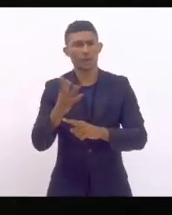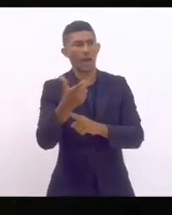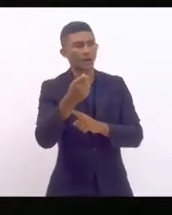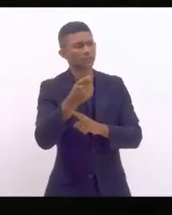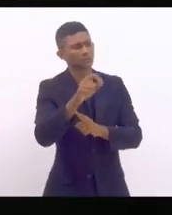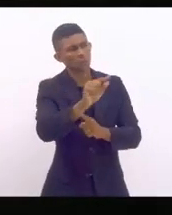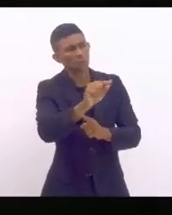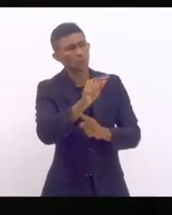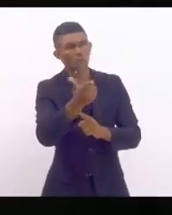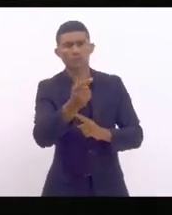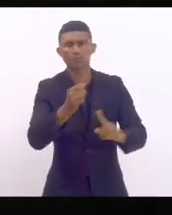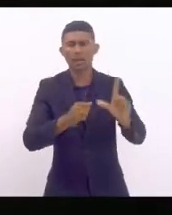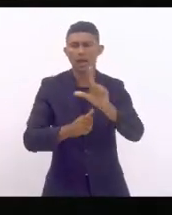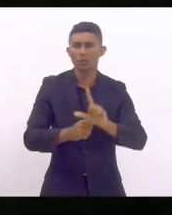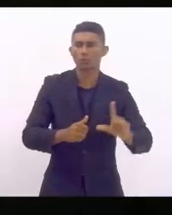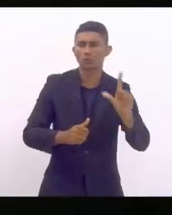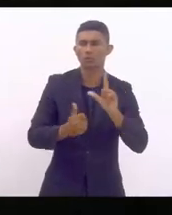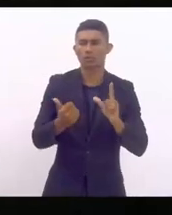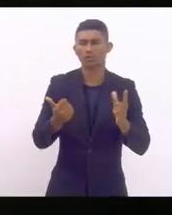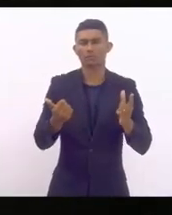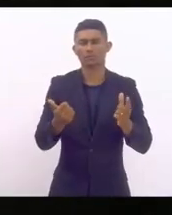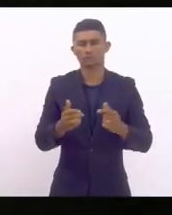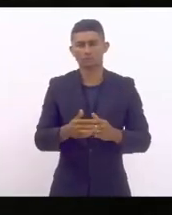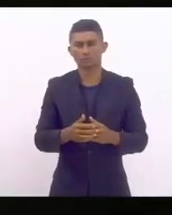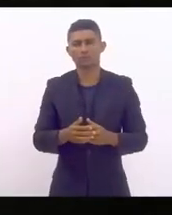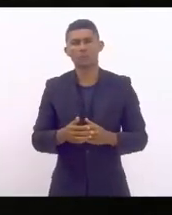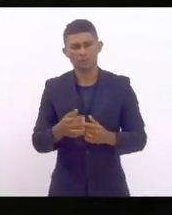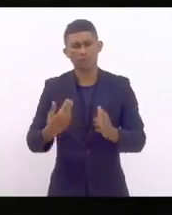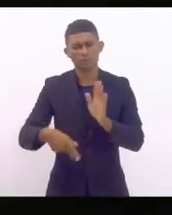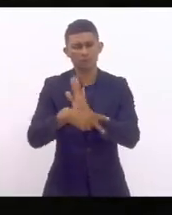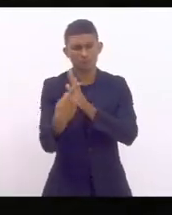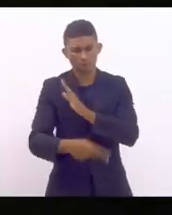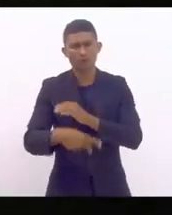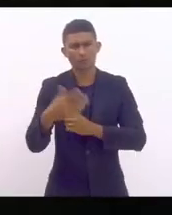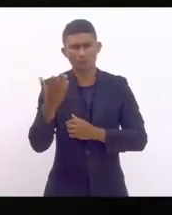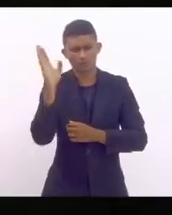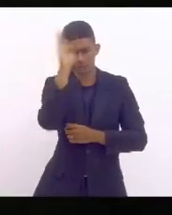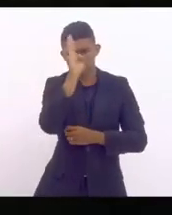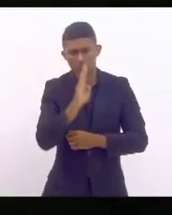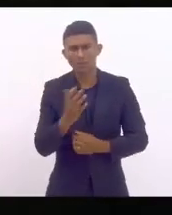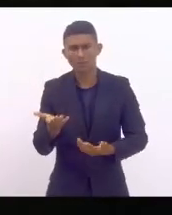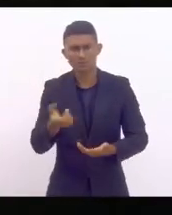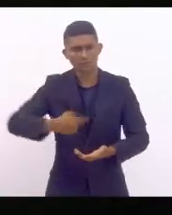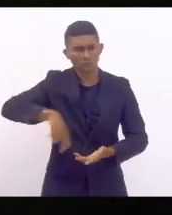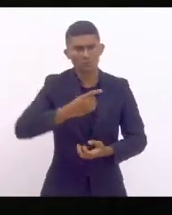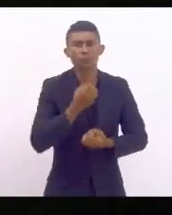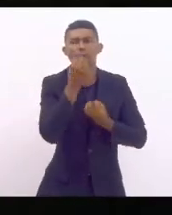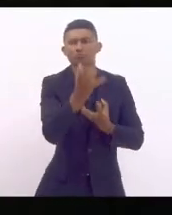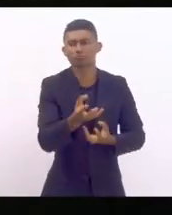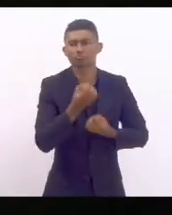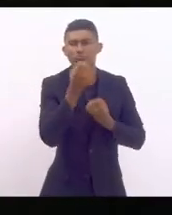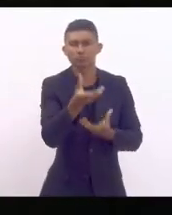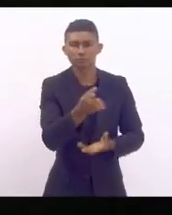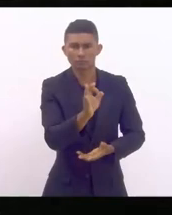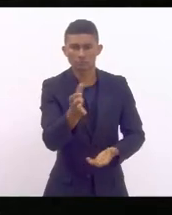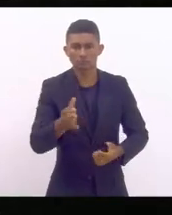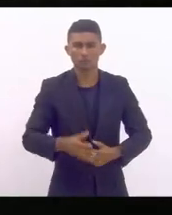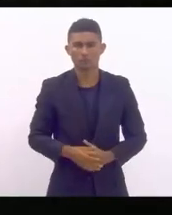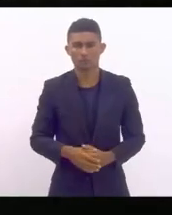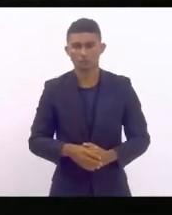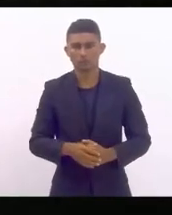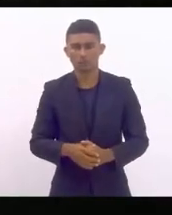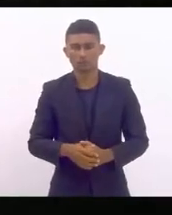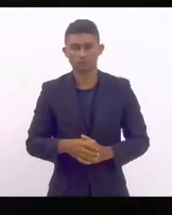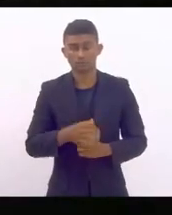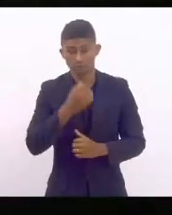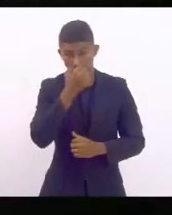Artes da literatura em grossa ser Nossa saída de nós brasileiros né um